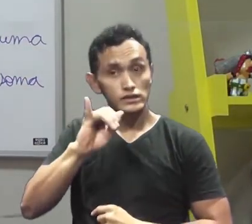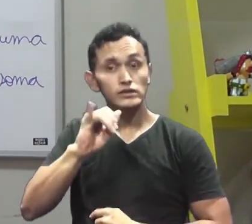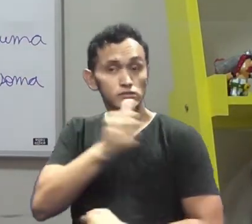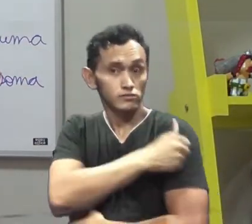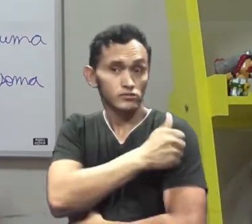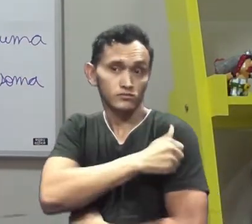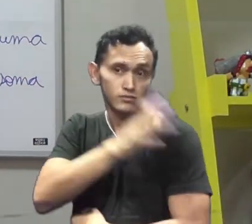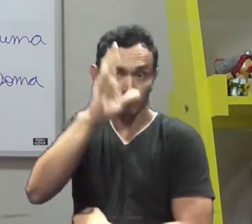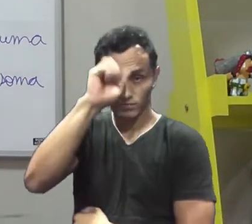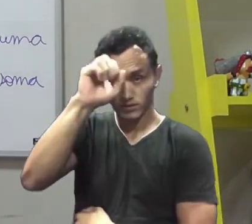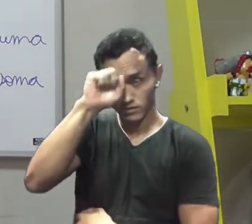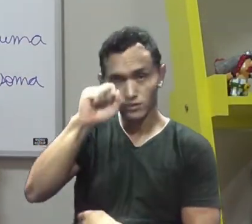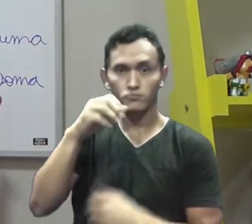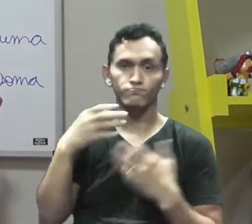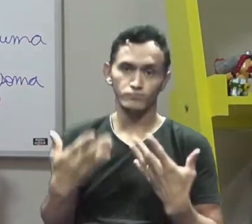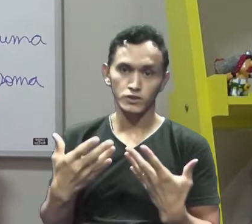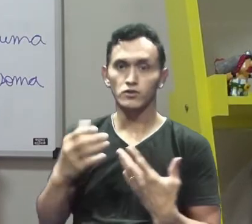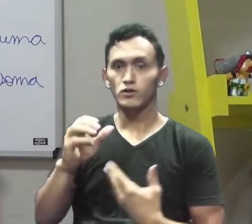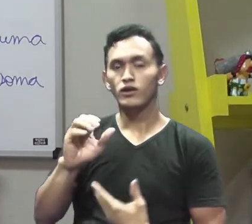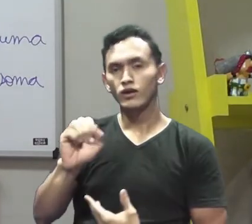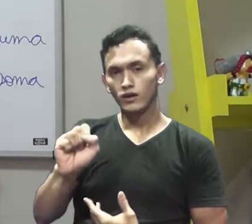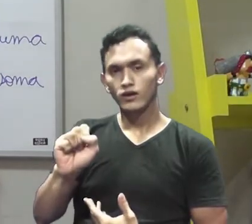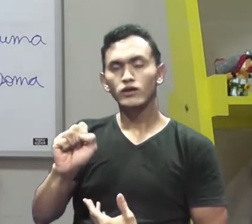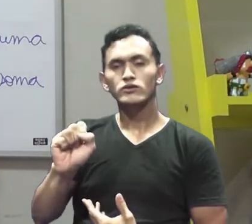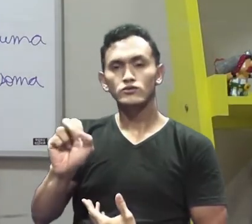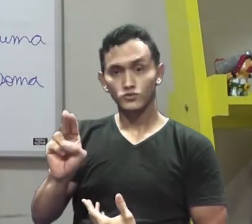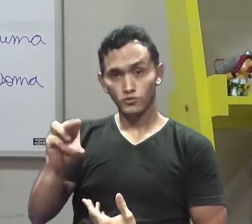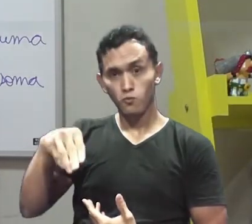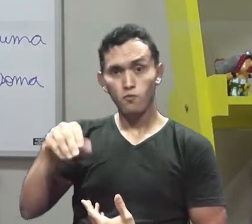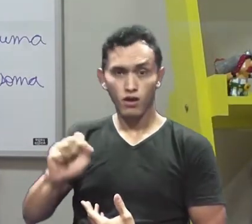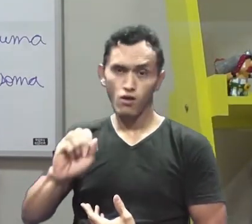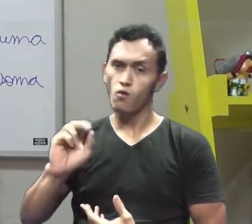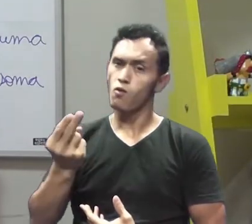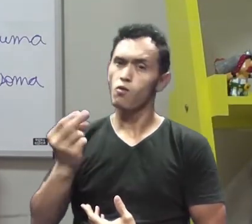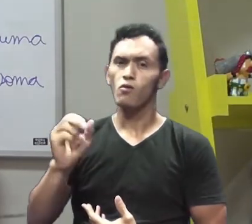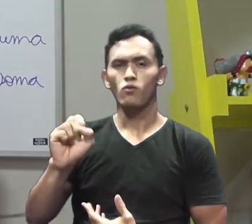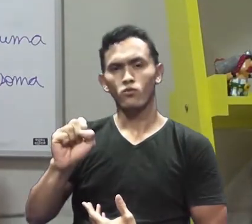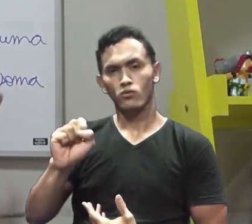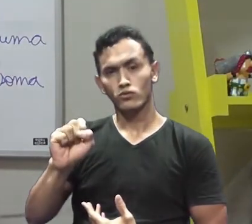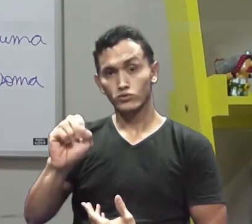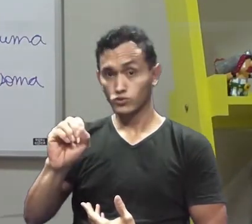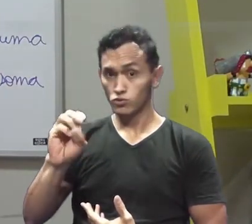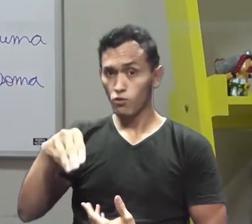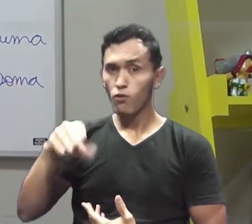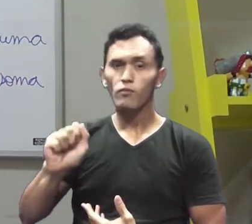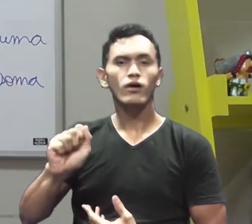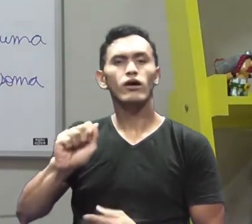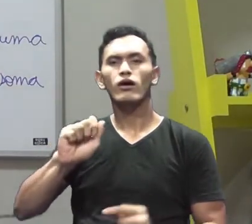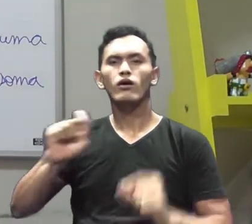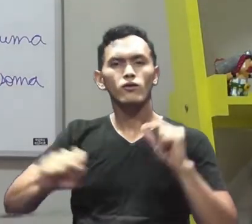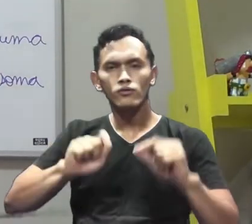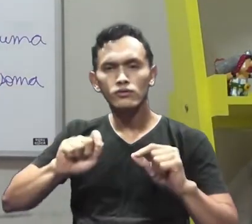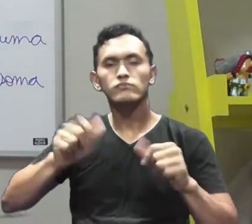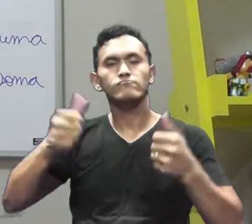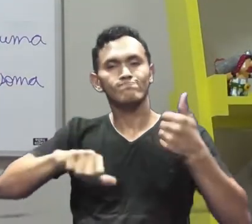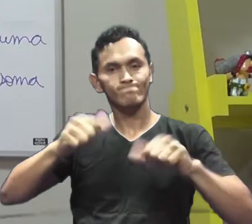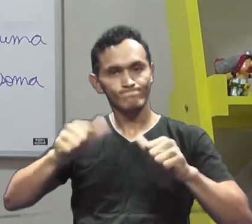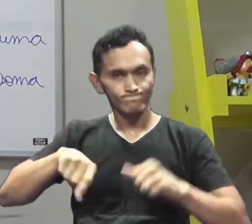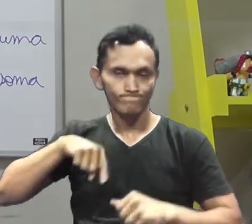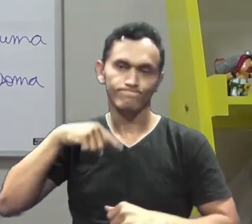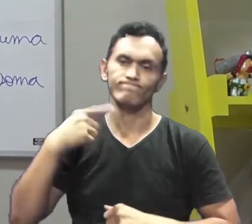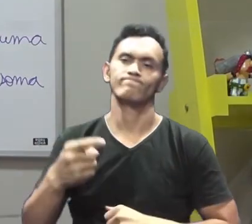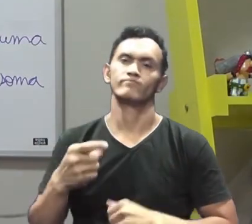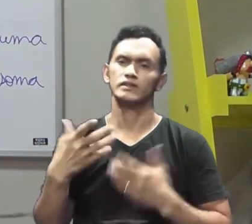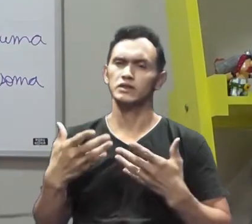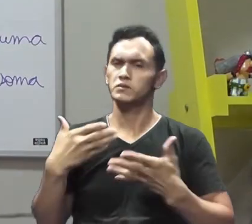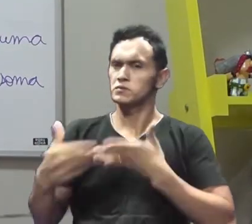aprendeu. Tanto em suma quanto em soma vai ser uma avaliação de depois. Então,